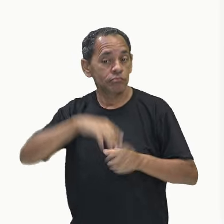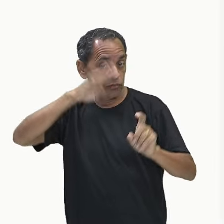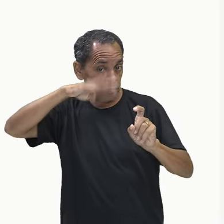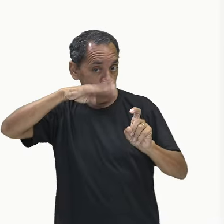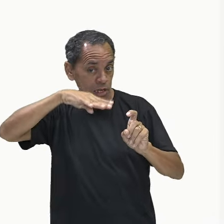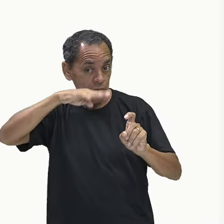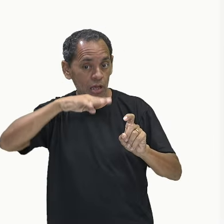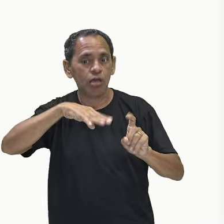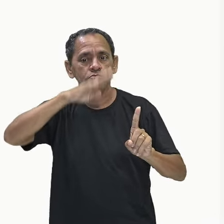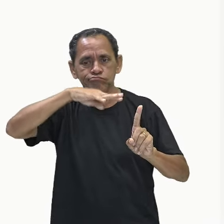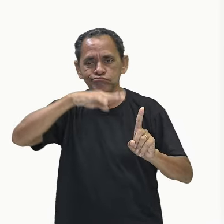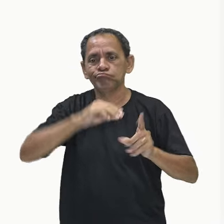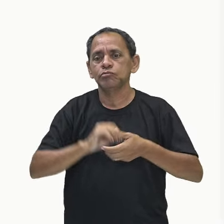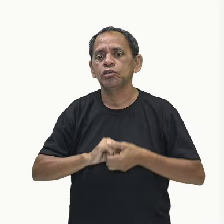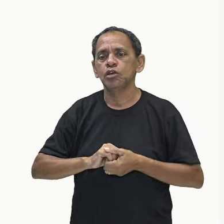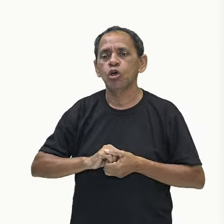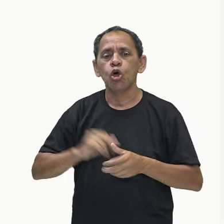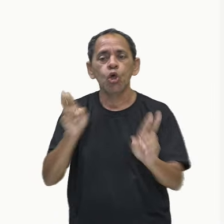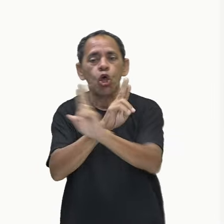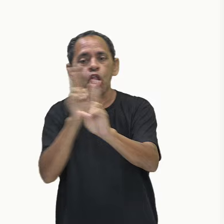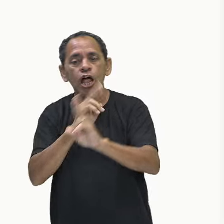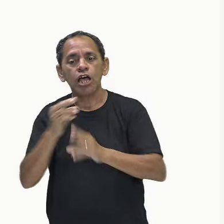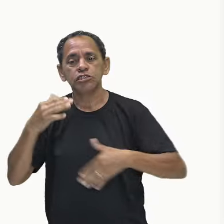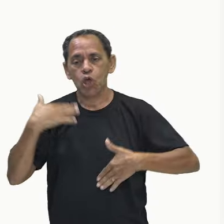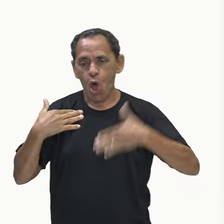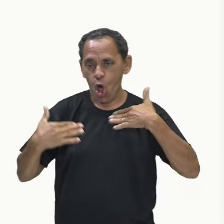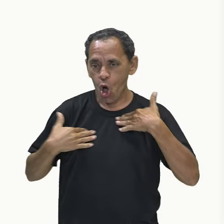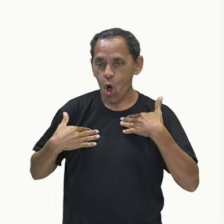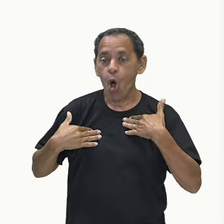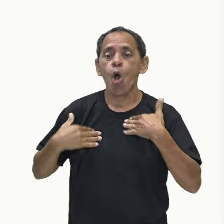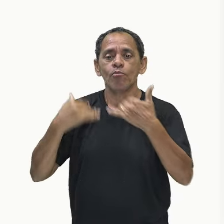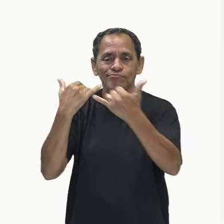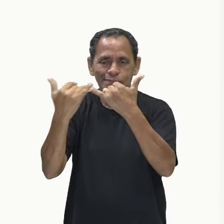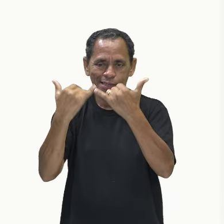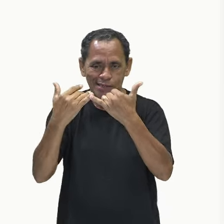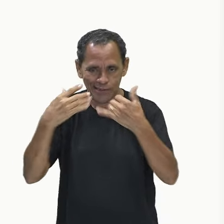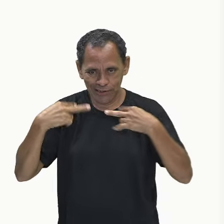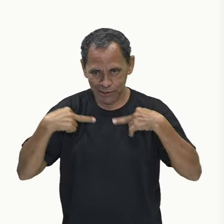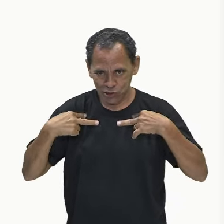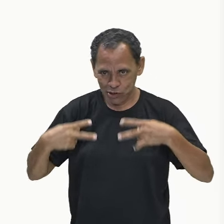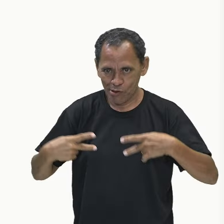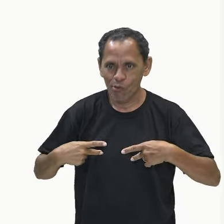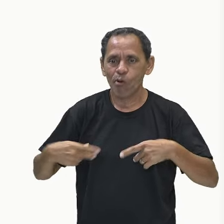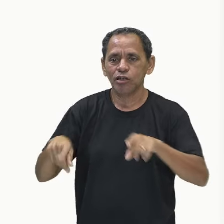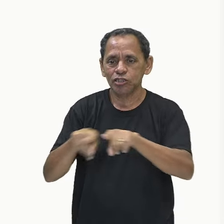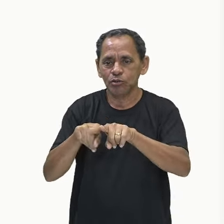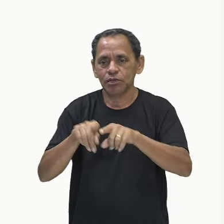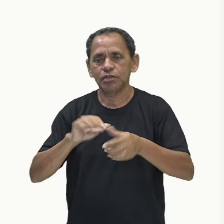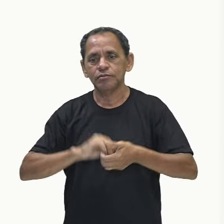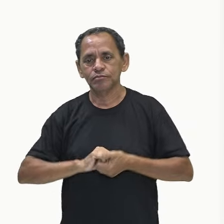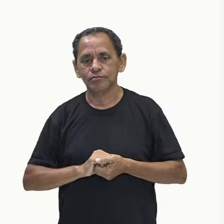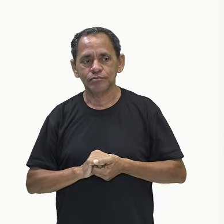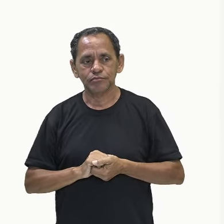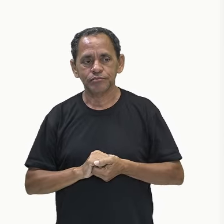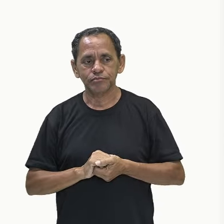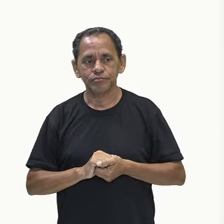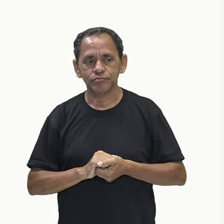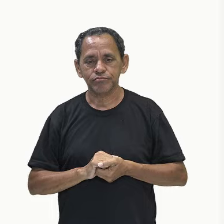corpo, tinham a semelhança com os seres humanos. E também